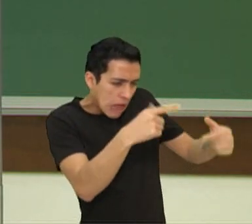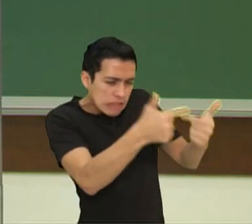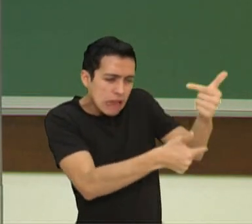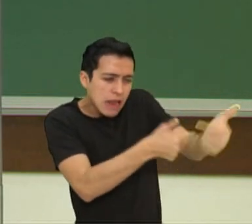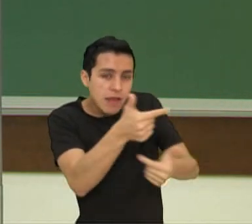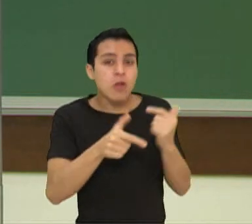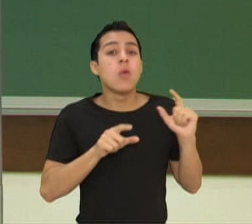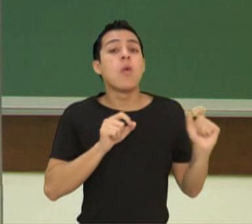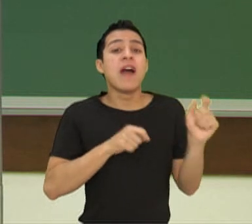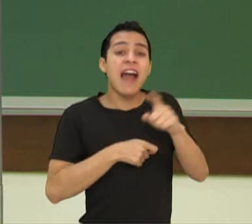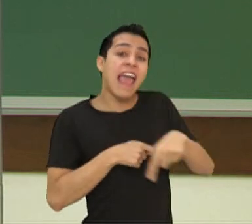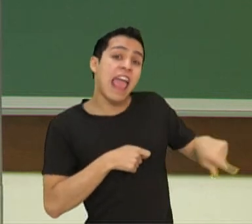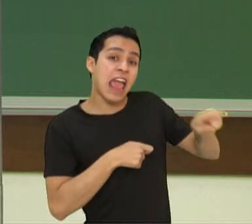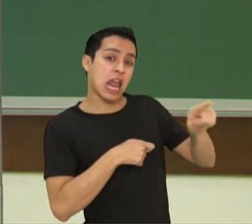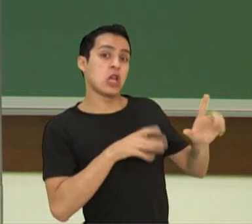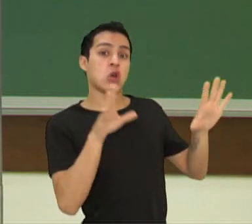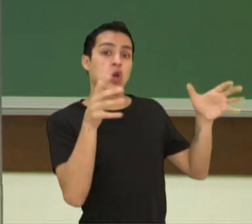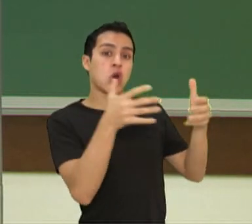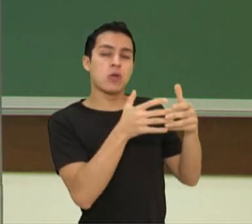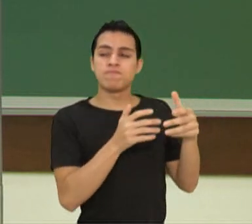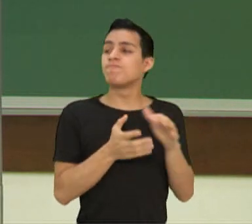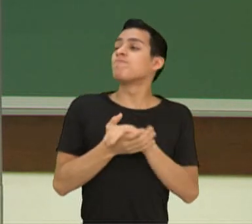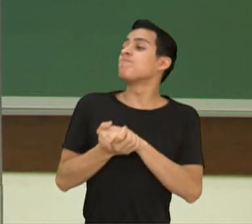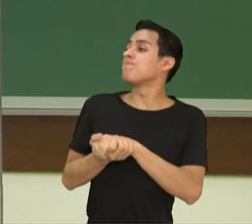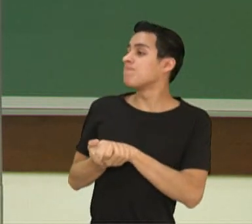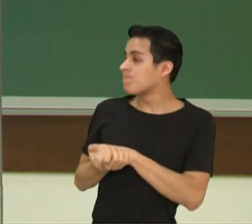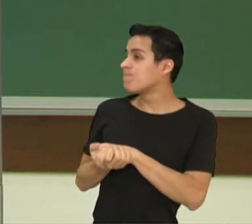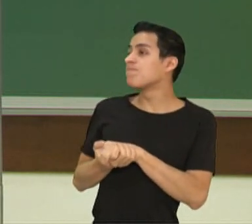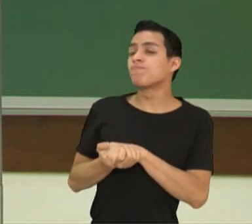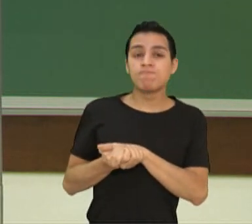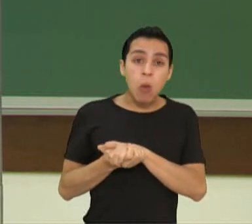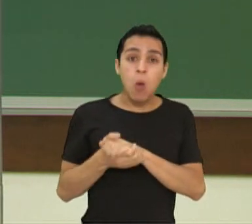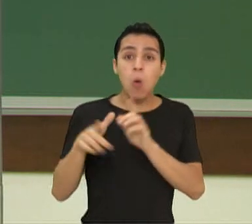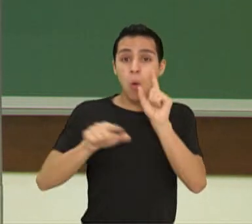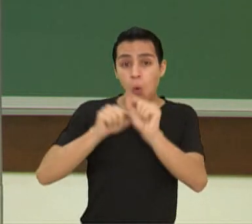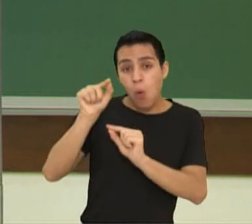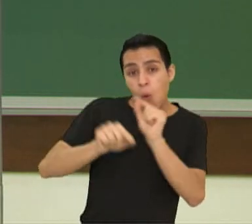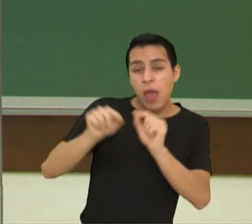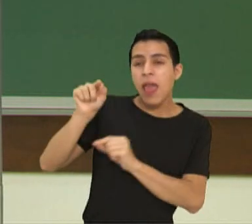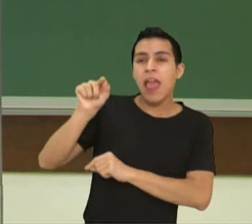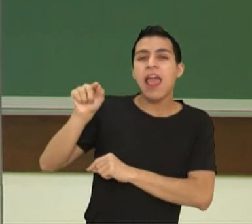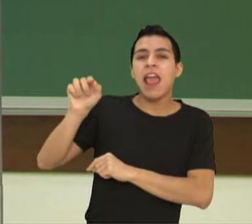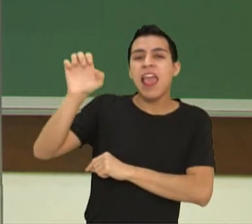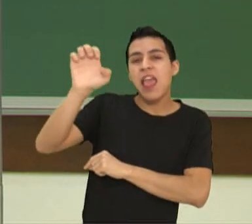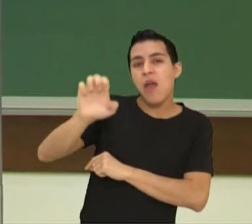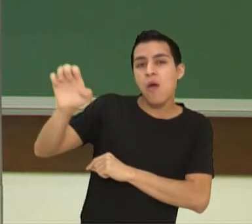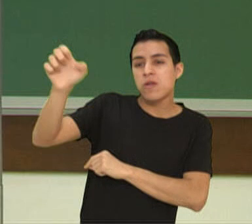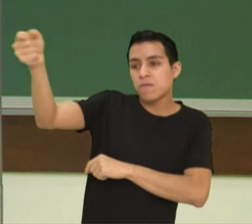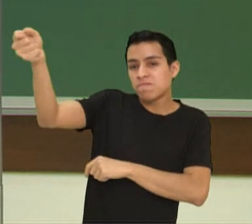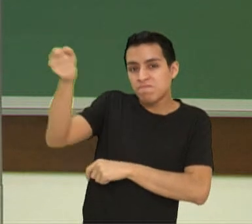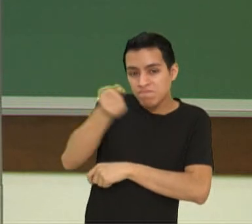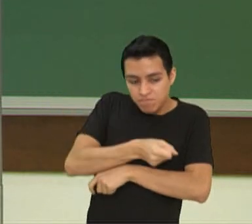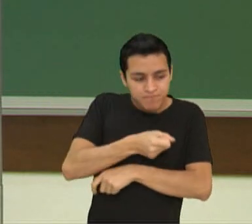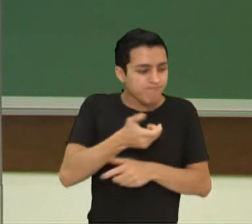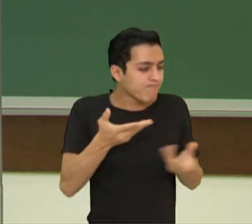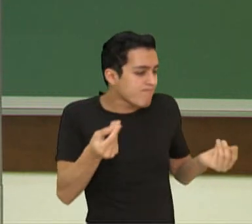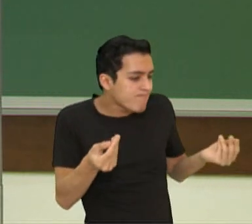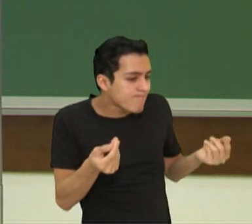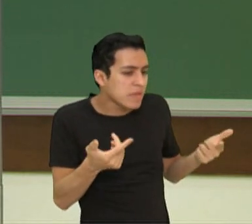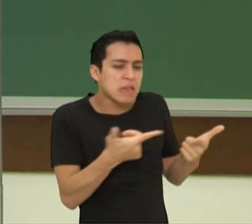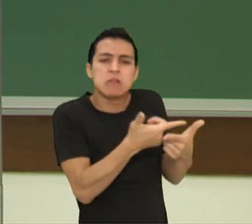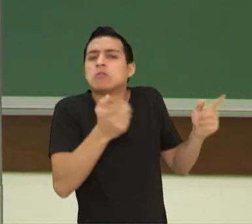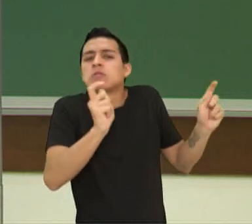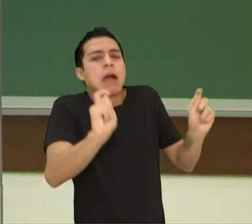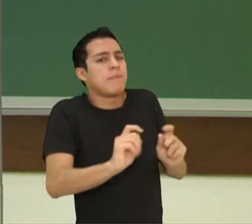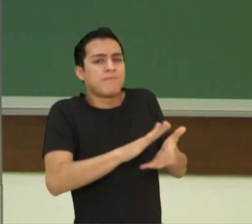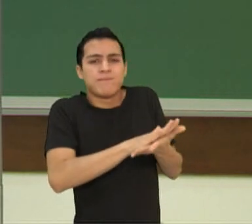Eles viam como se o branco europeu que veio para o Brasil fosse inapto. Ele usa